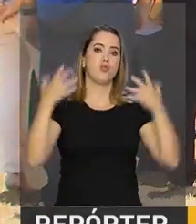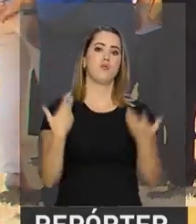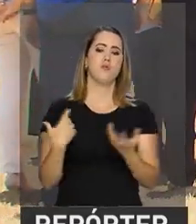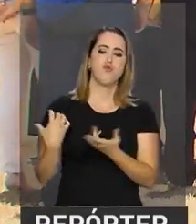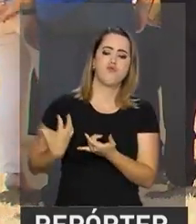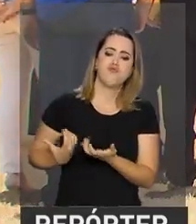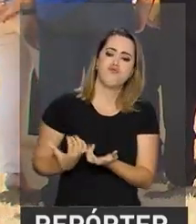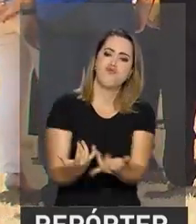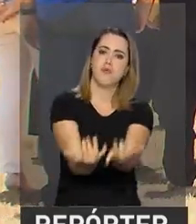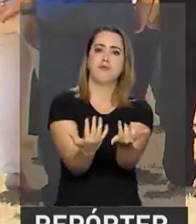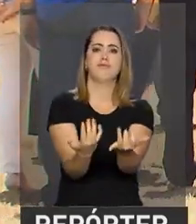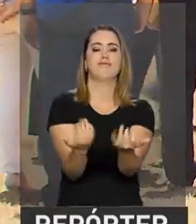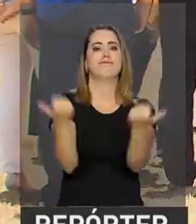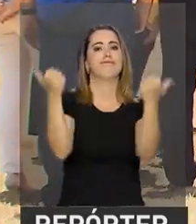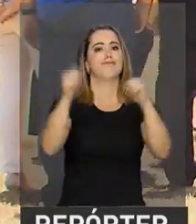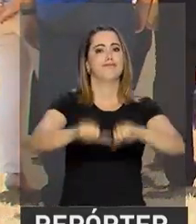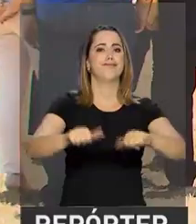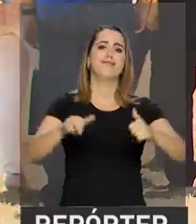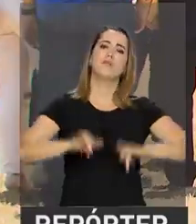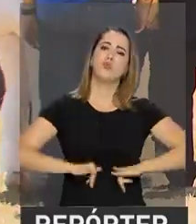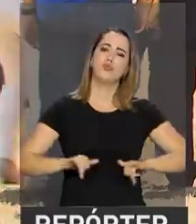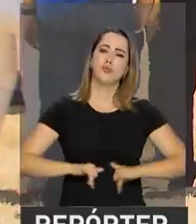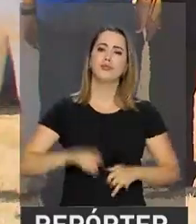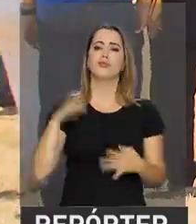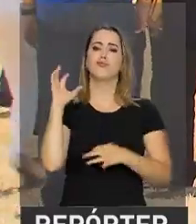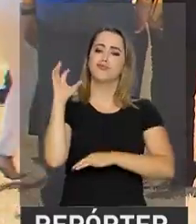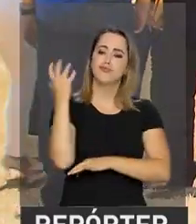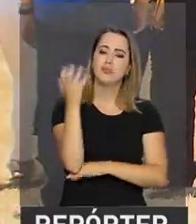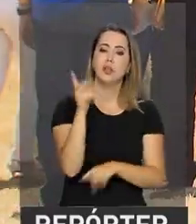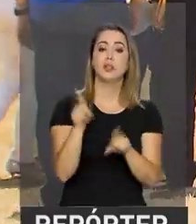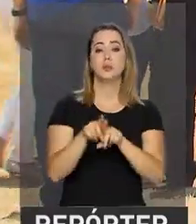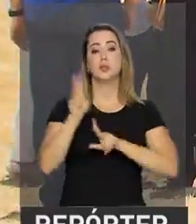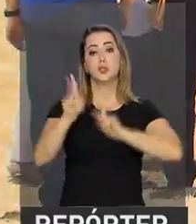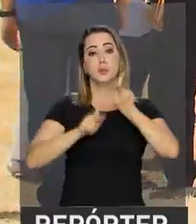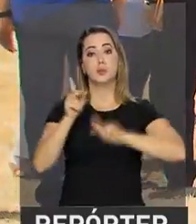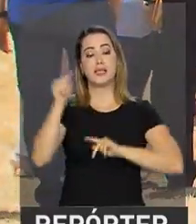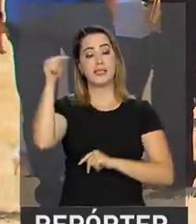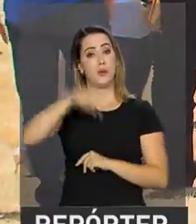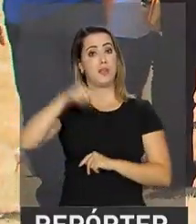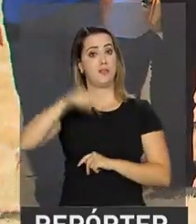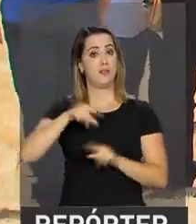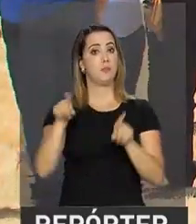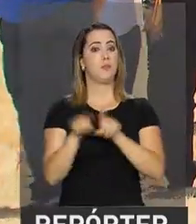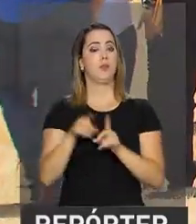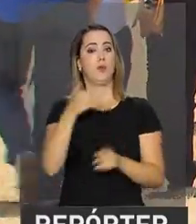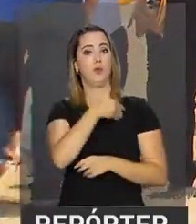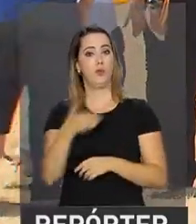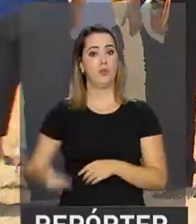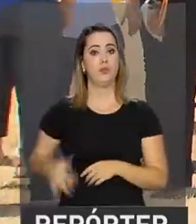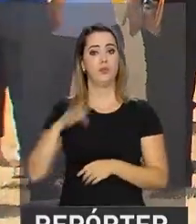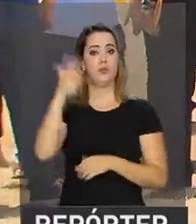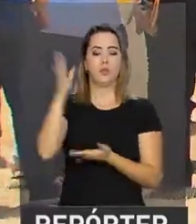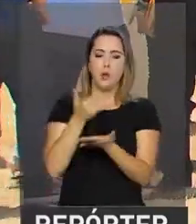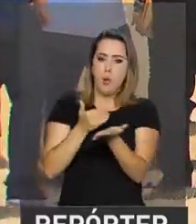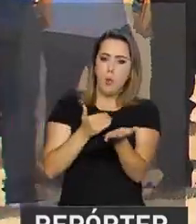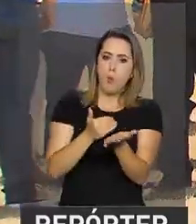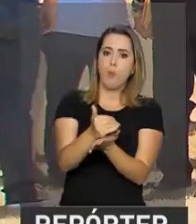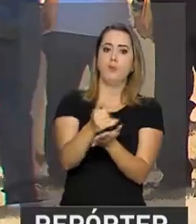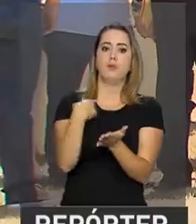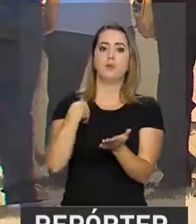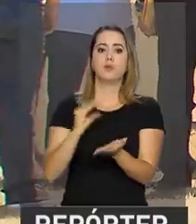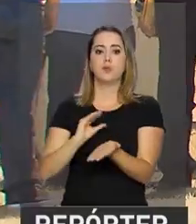têm castigado o meio ambiente e a população. Foi aqui nesse município que o governo federal deu início